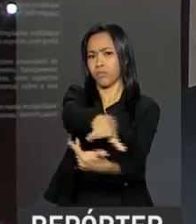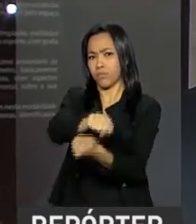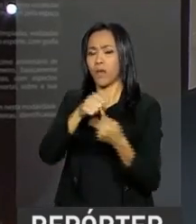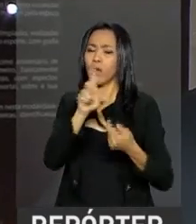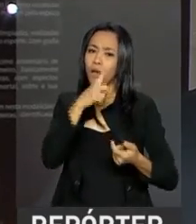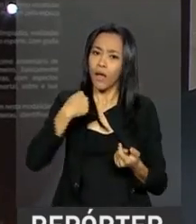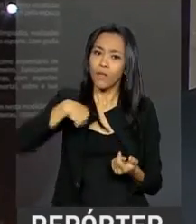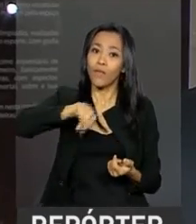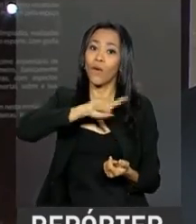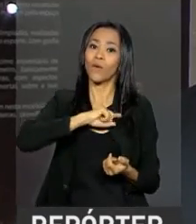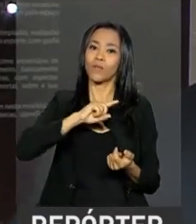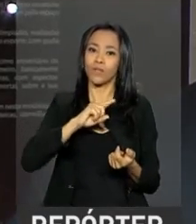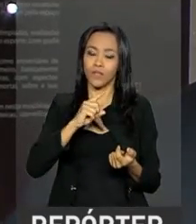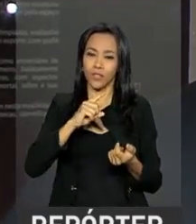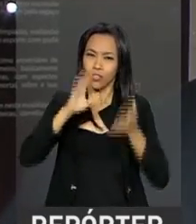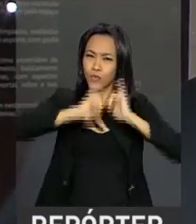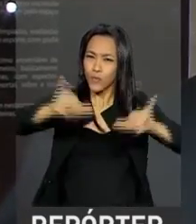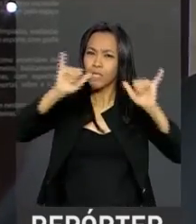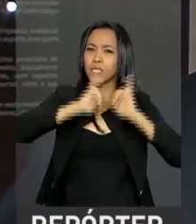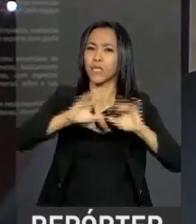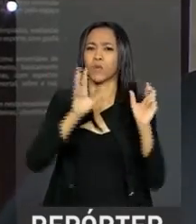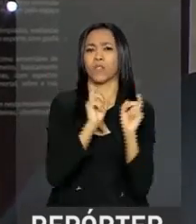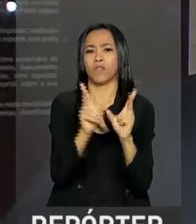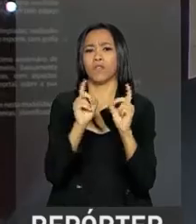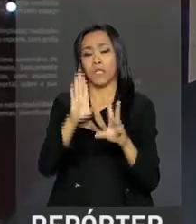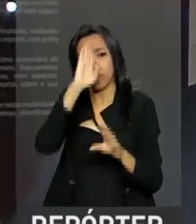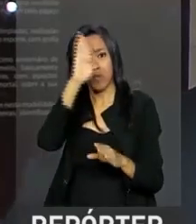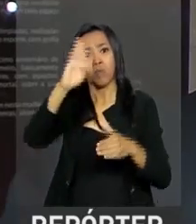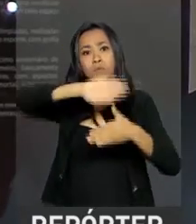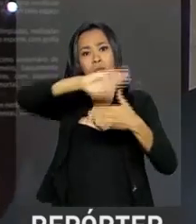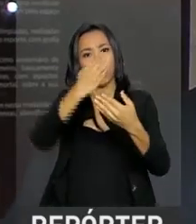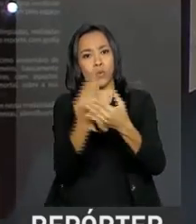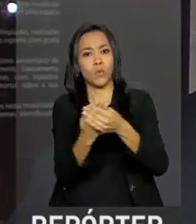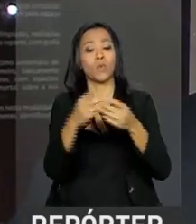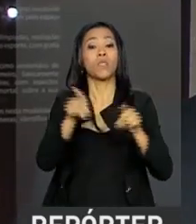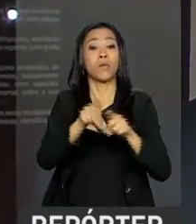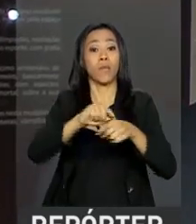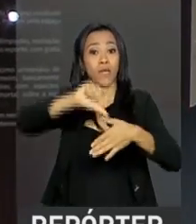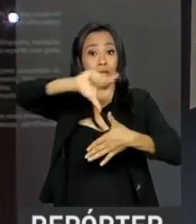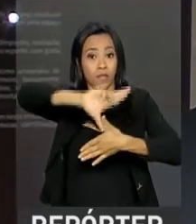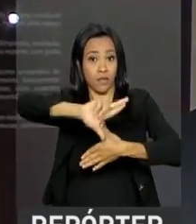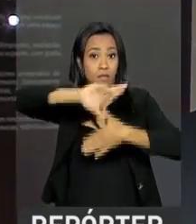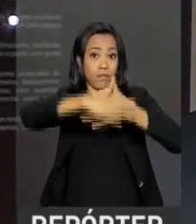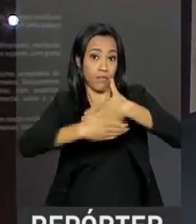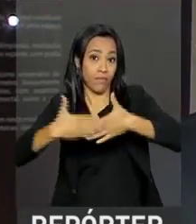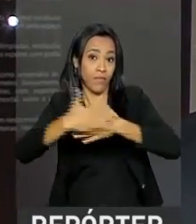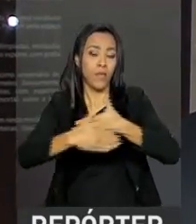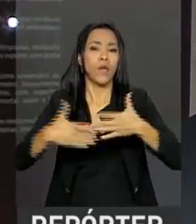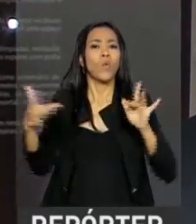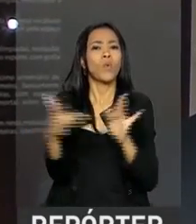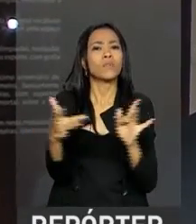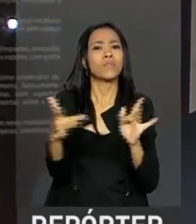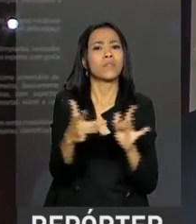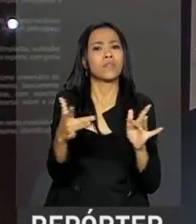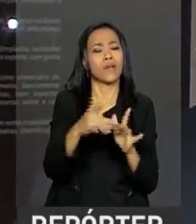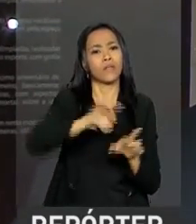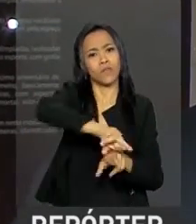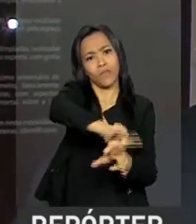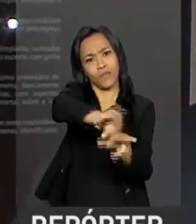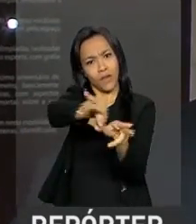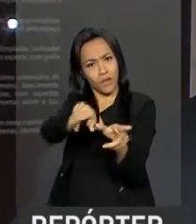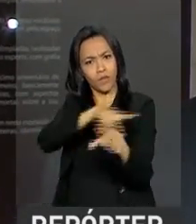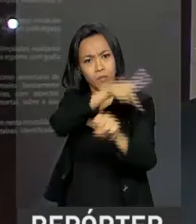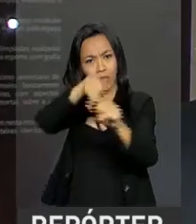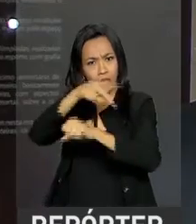nossa promoção comercial, especialmente aqui no Mercosul e na América do Sul, a busca de uma integração efetiva da América do